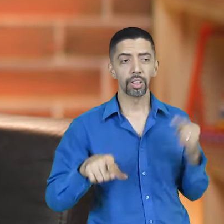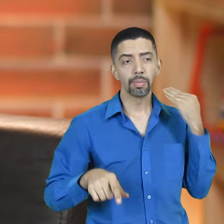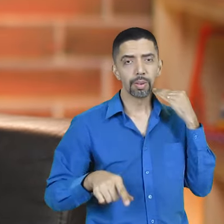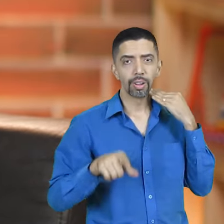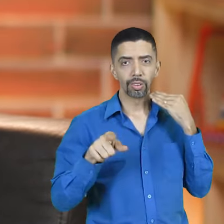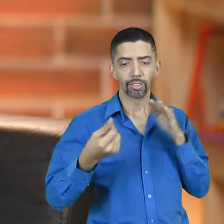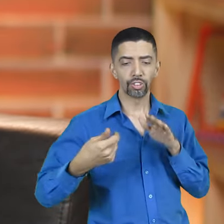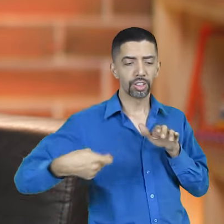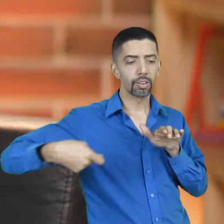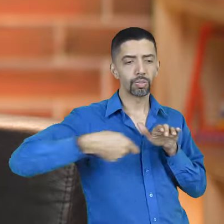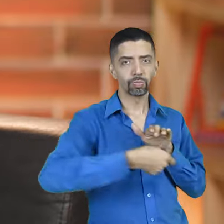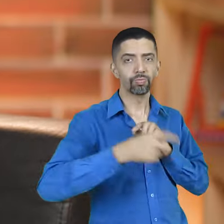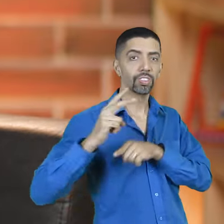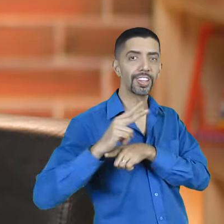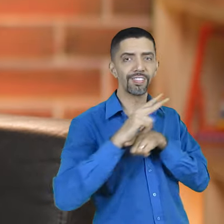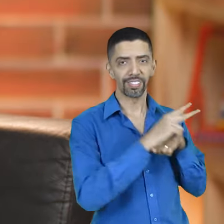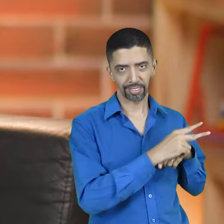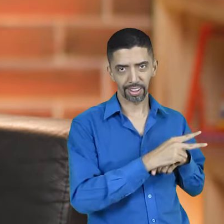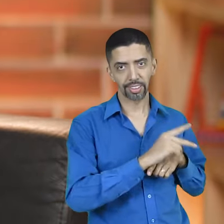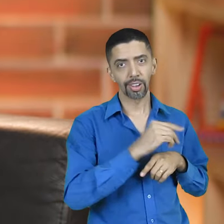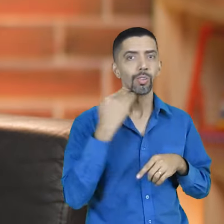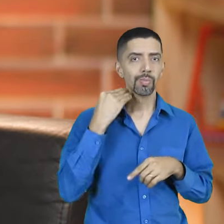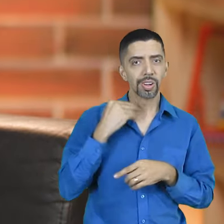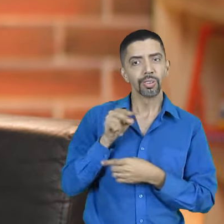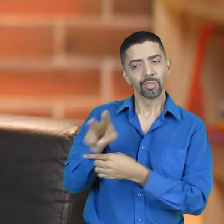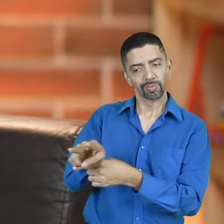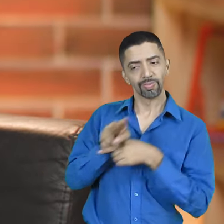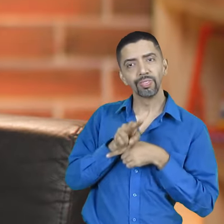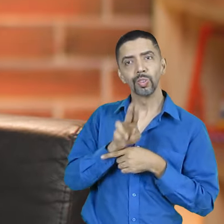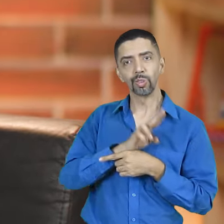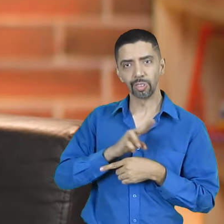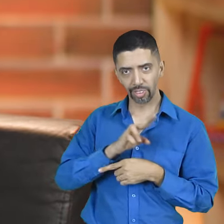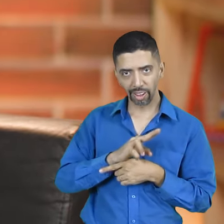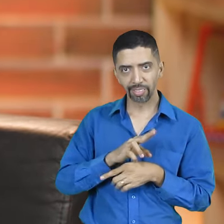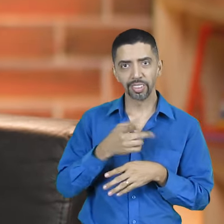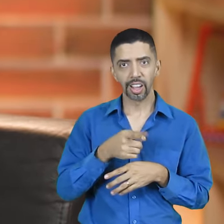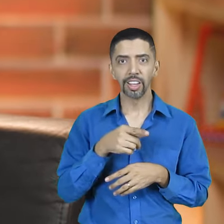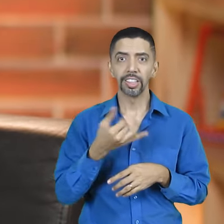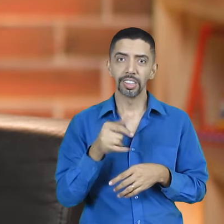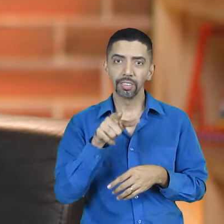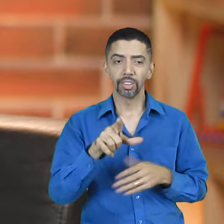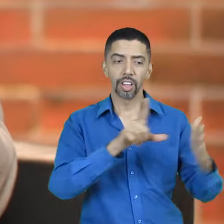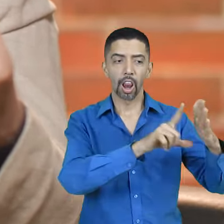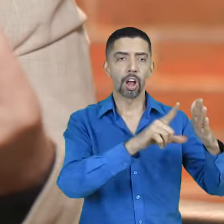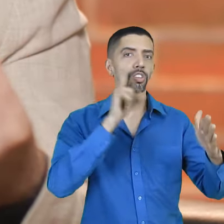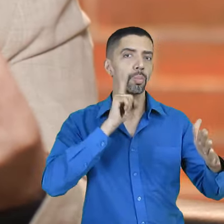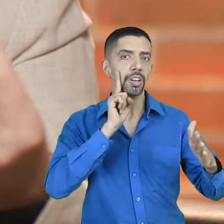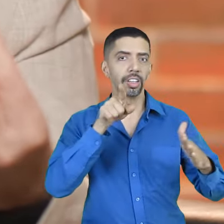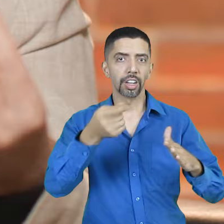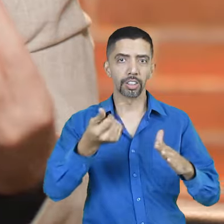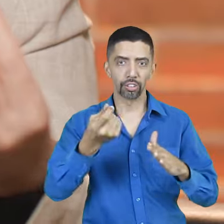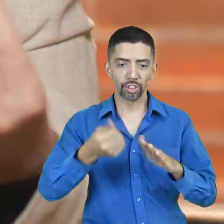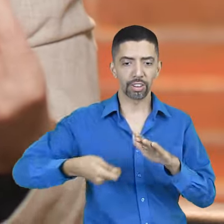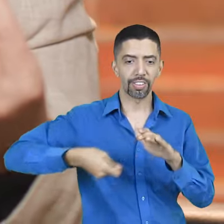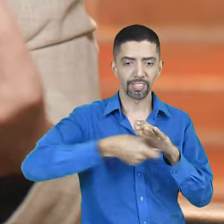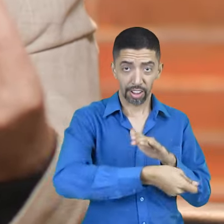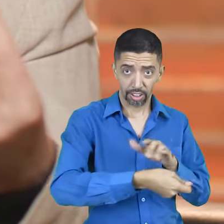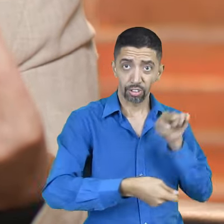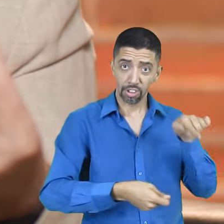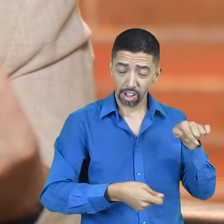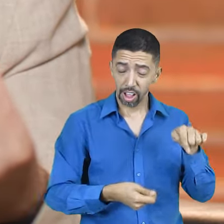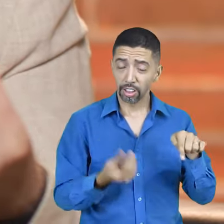coloco lá nas lojas americanas, eu estou emprestando lá para que a loja americana capitalize e ganhe lucro e com isso eu